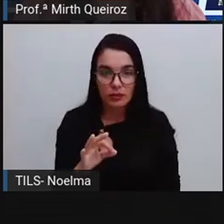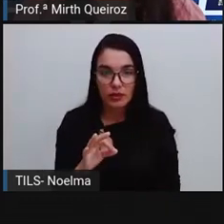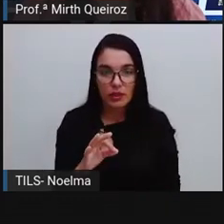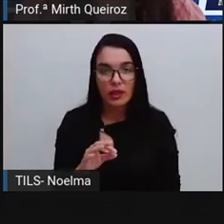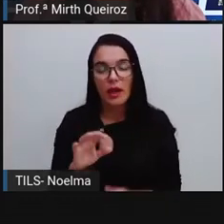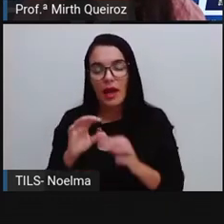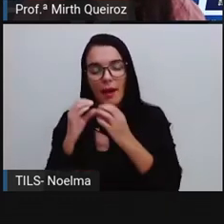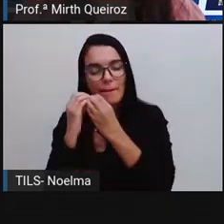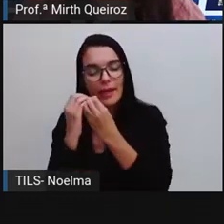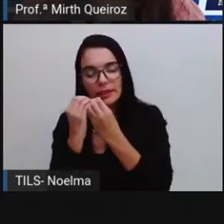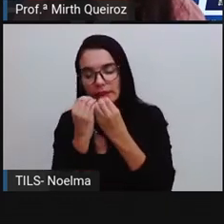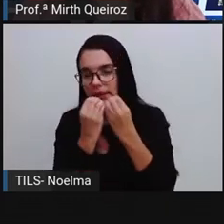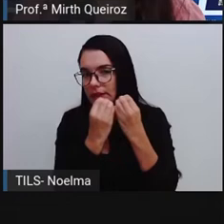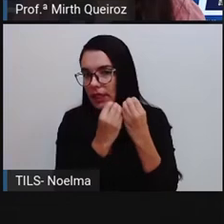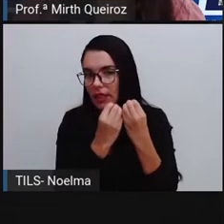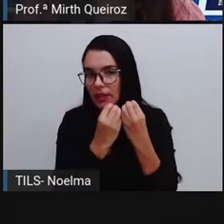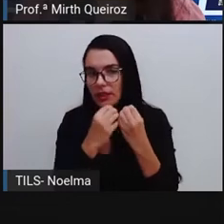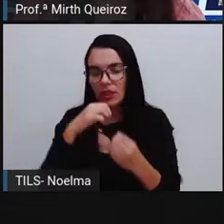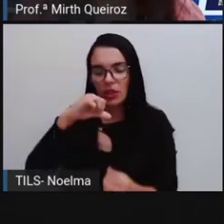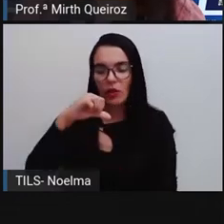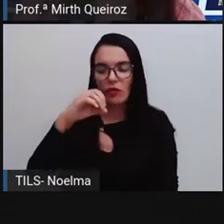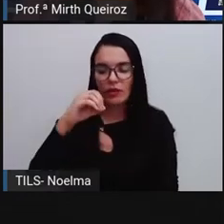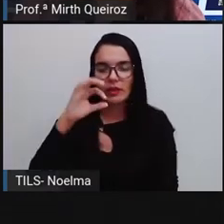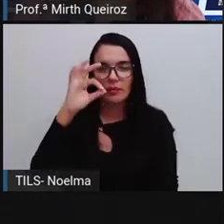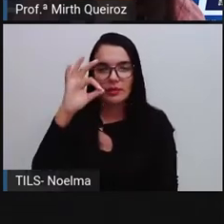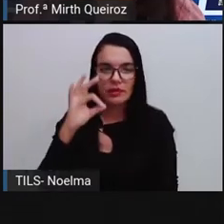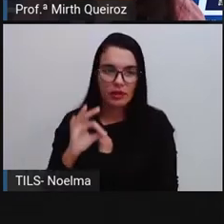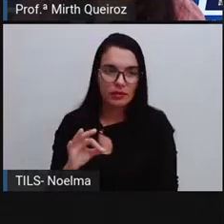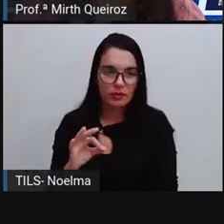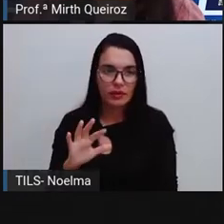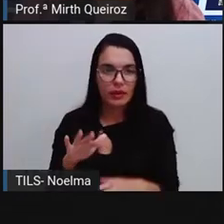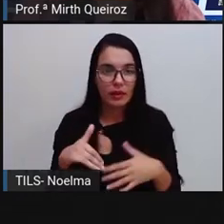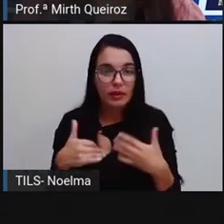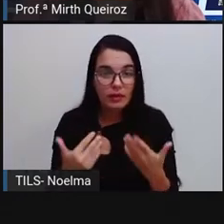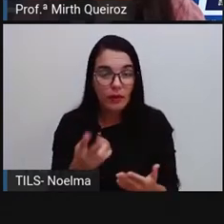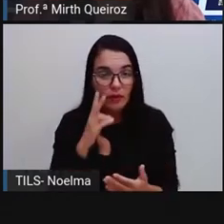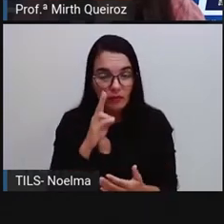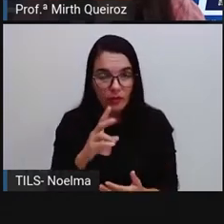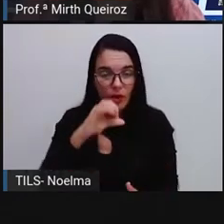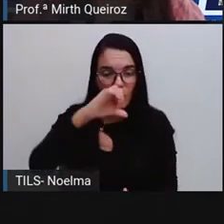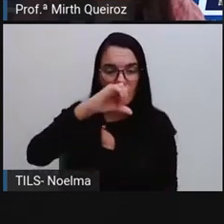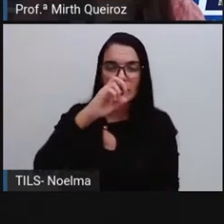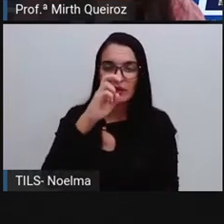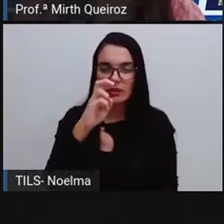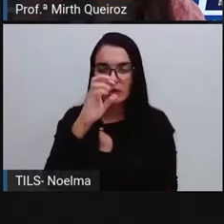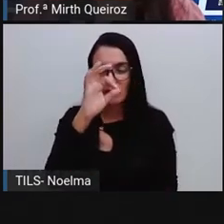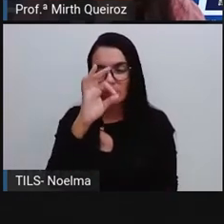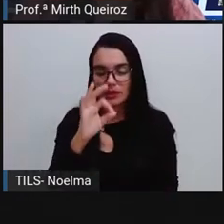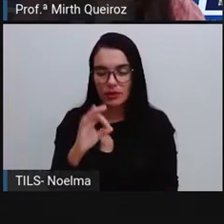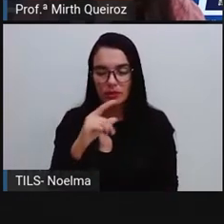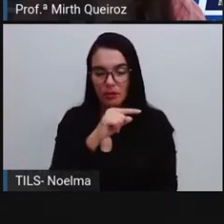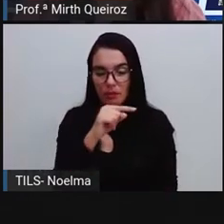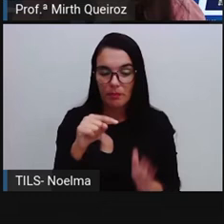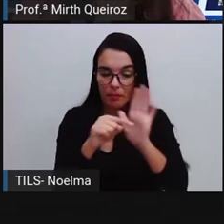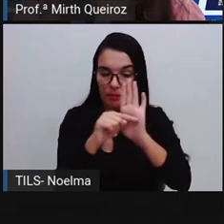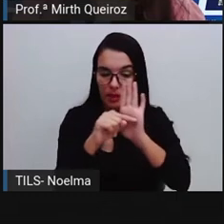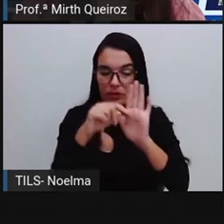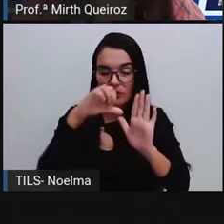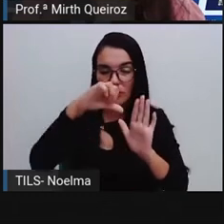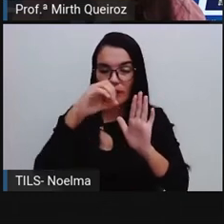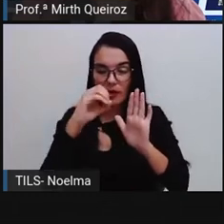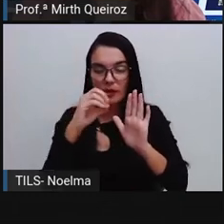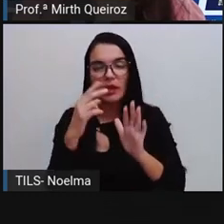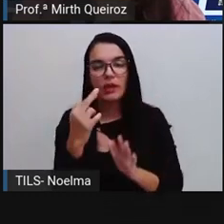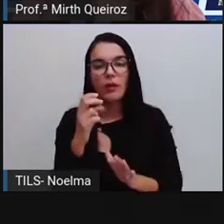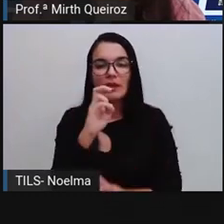diferença seria de quanto? 5%, porque 95% menos 90%, 5%. E